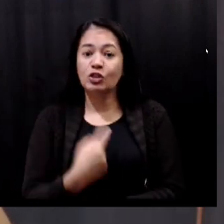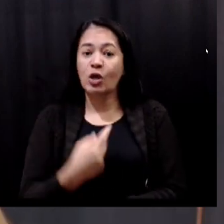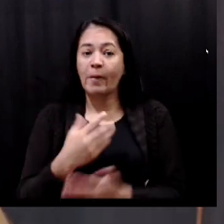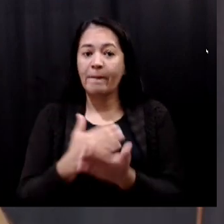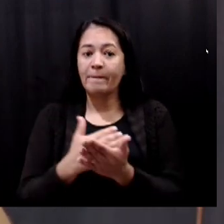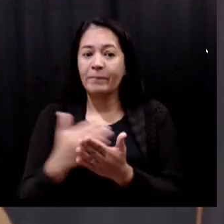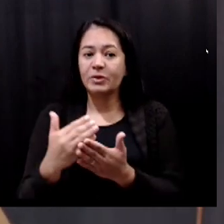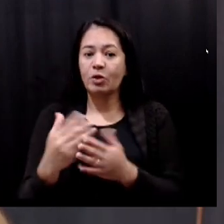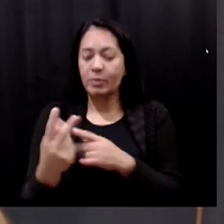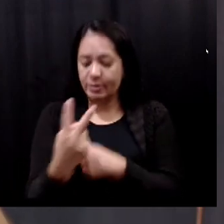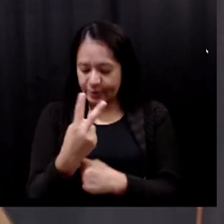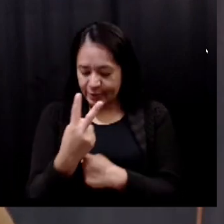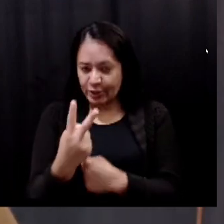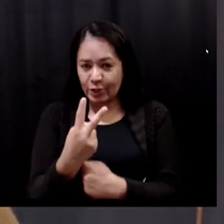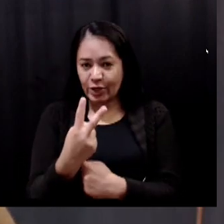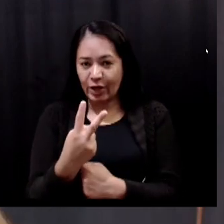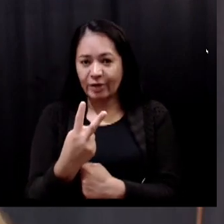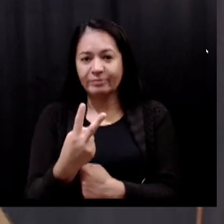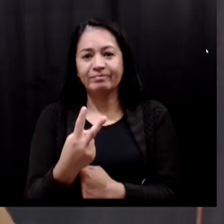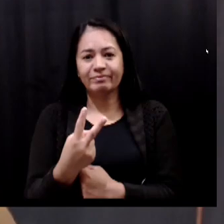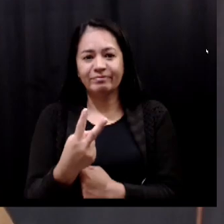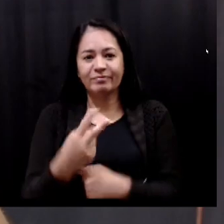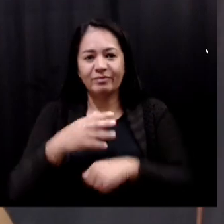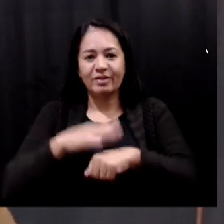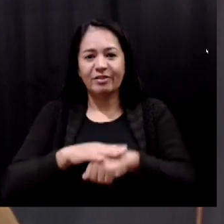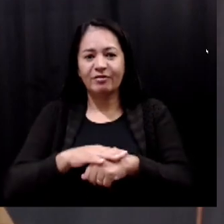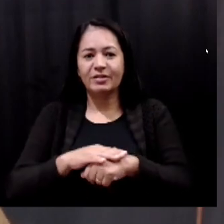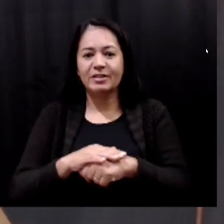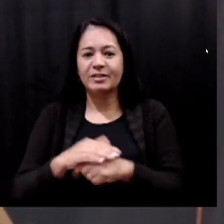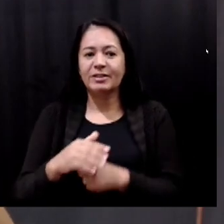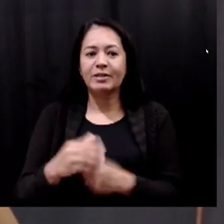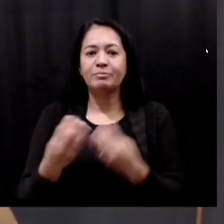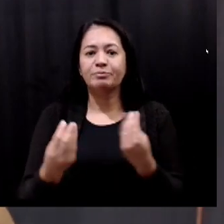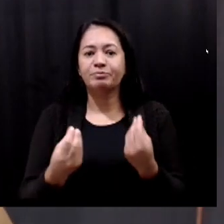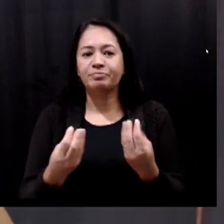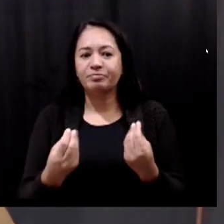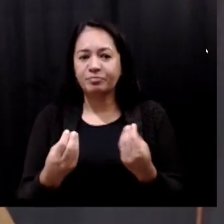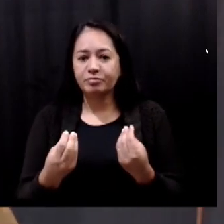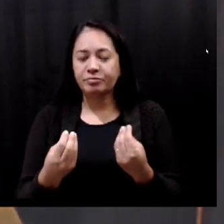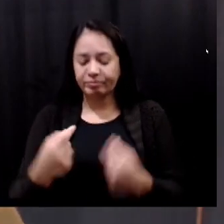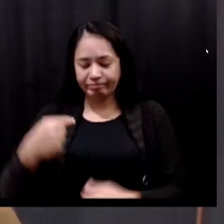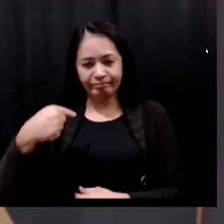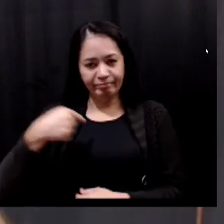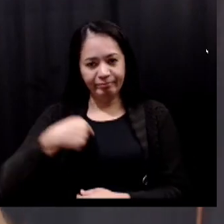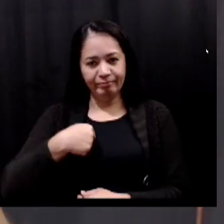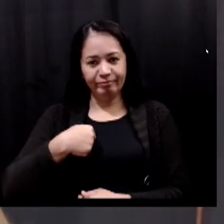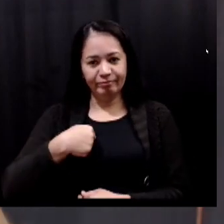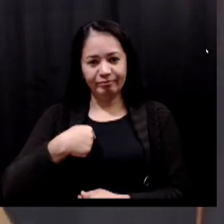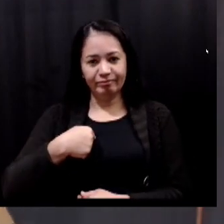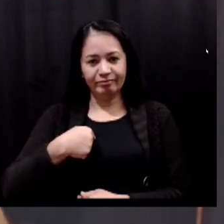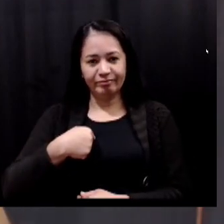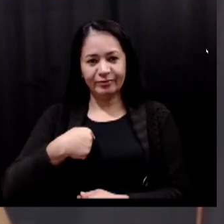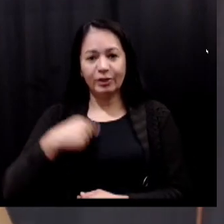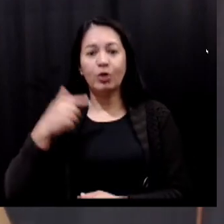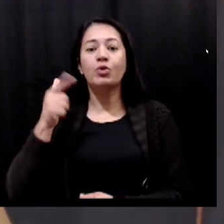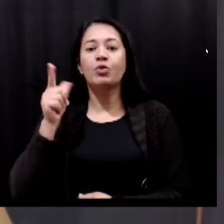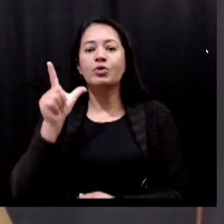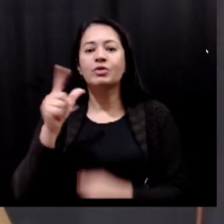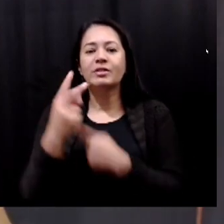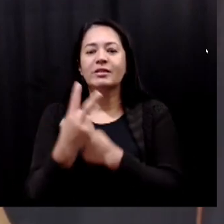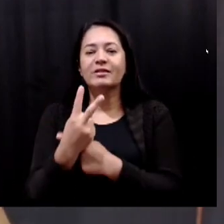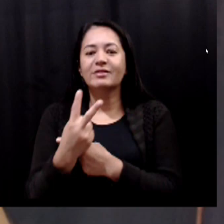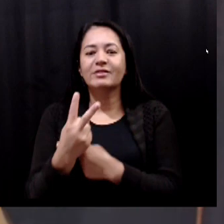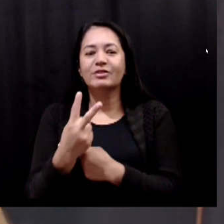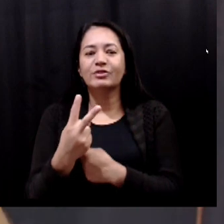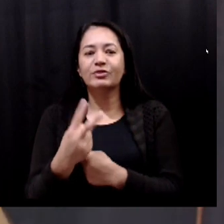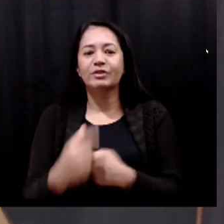vai ter que começar a fazer um resgate realmente do eu, para que o eu possa se cuidar. Eu gosto muito de